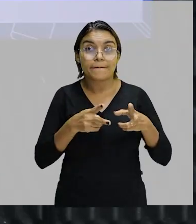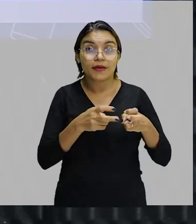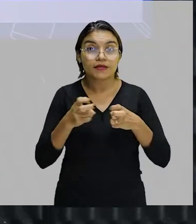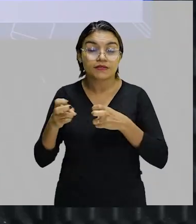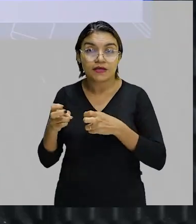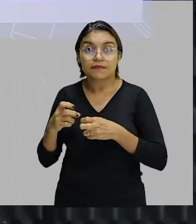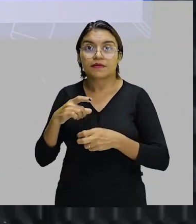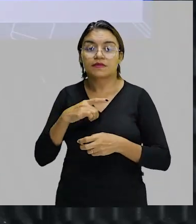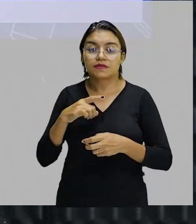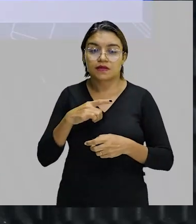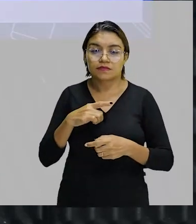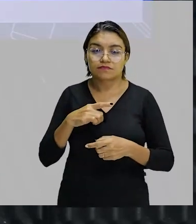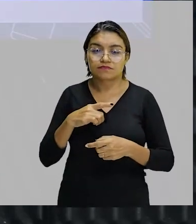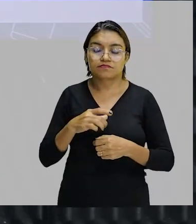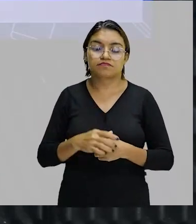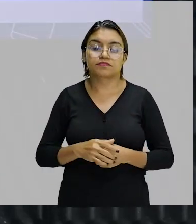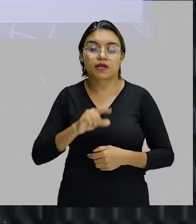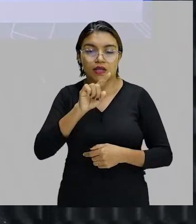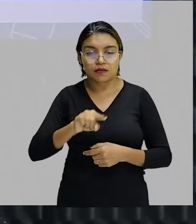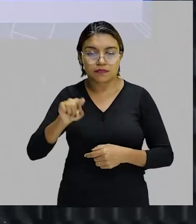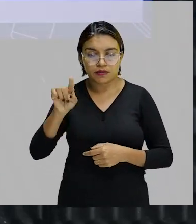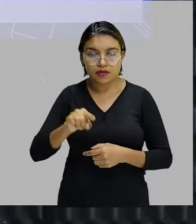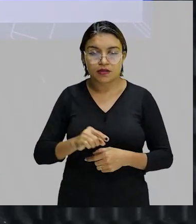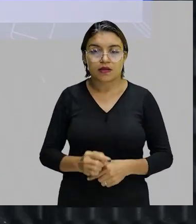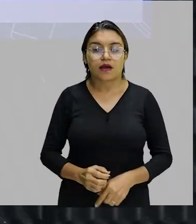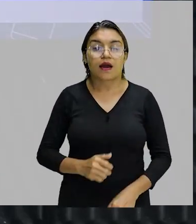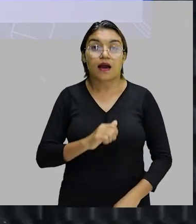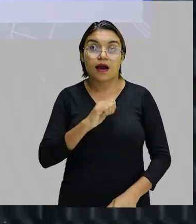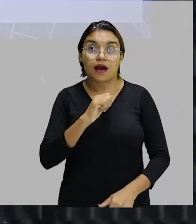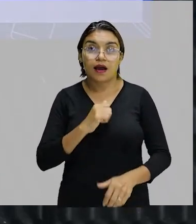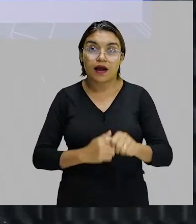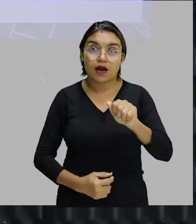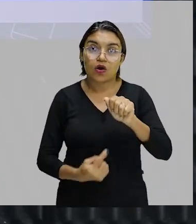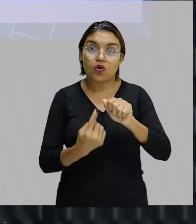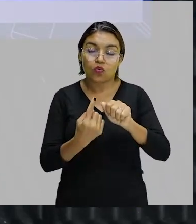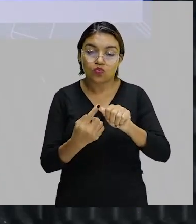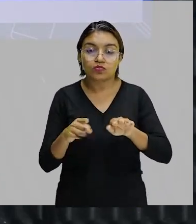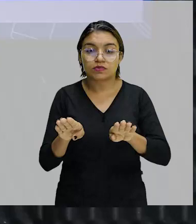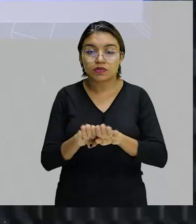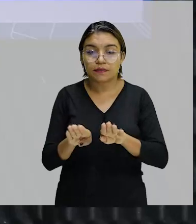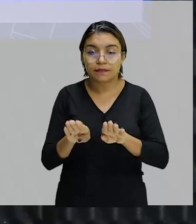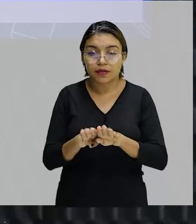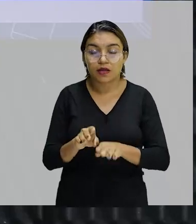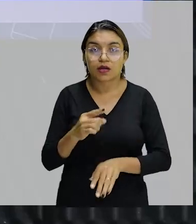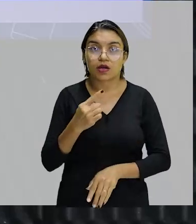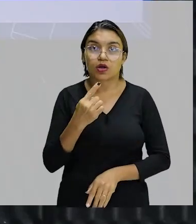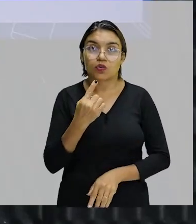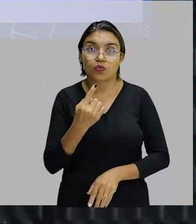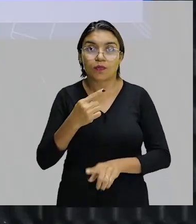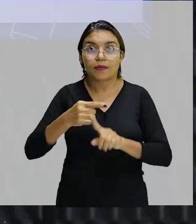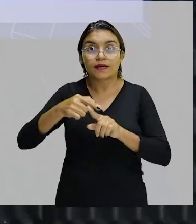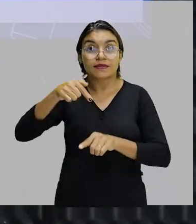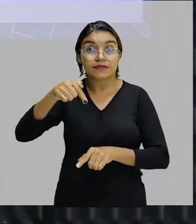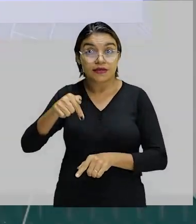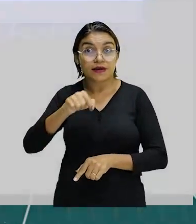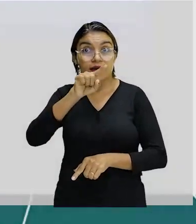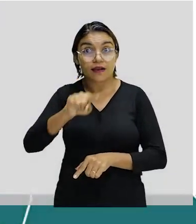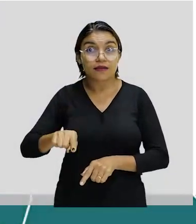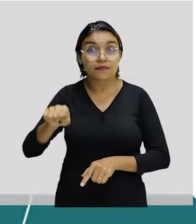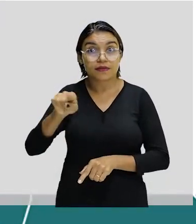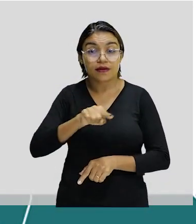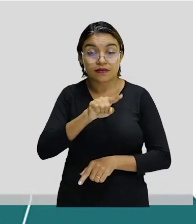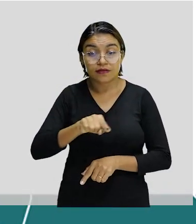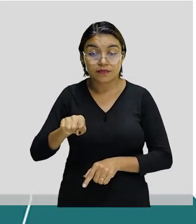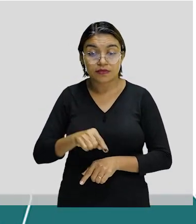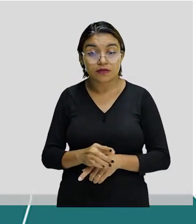que está sendo eliminado tanto o A1 quanto o termo 1 mais Q. Sobrou quem?